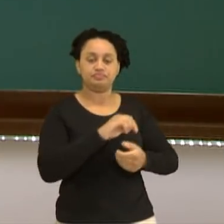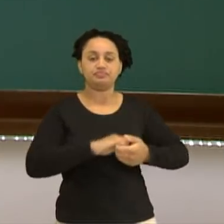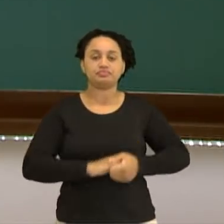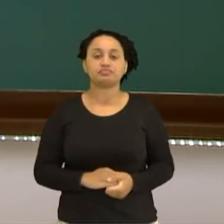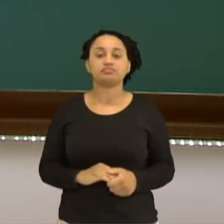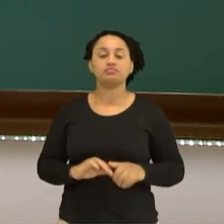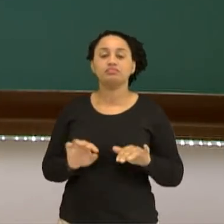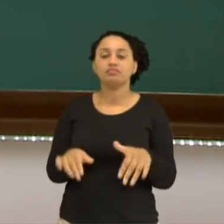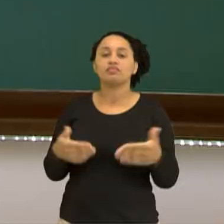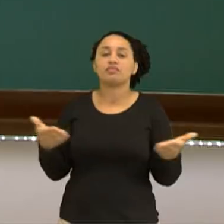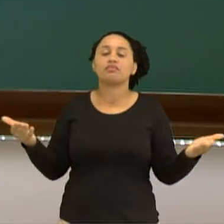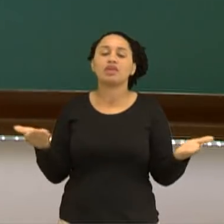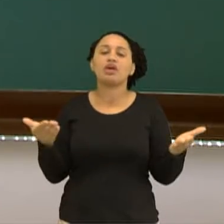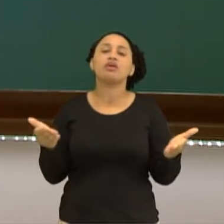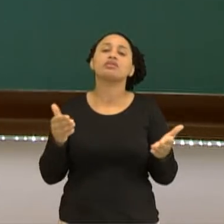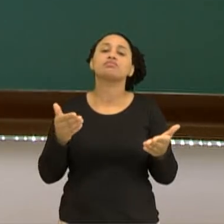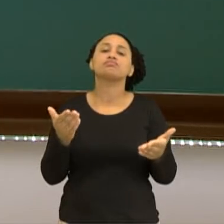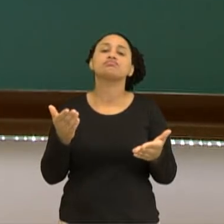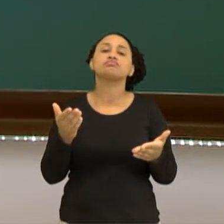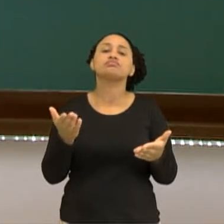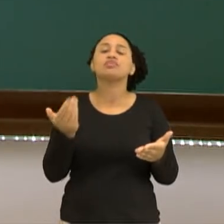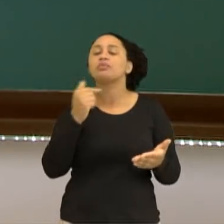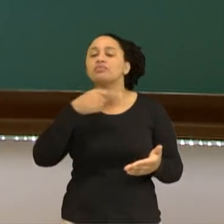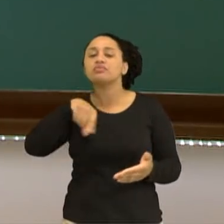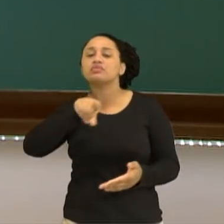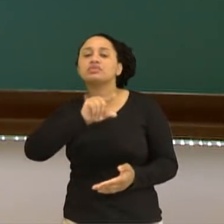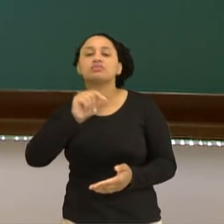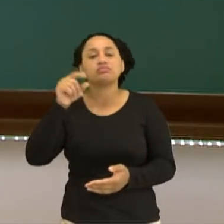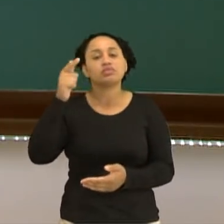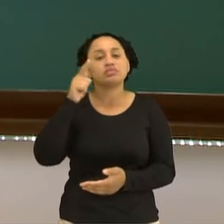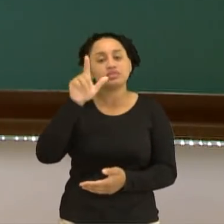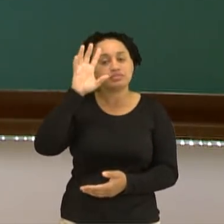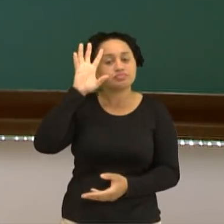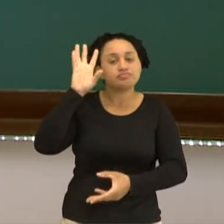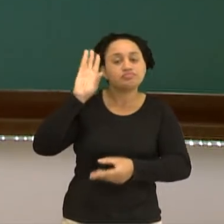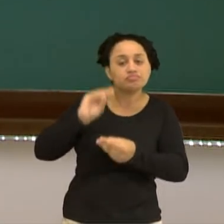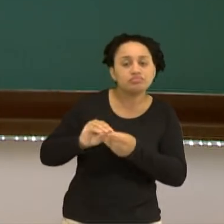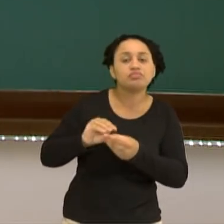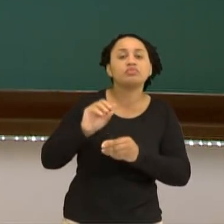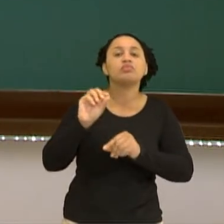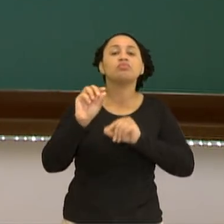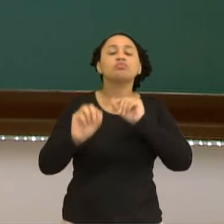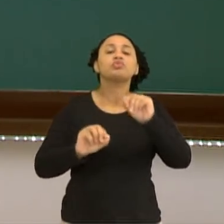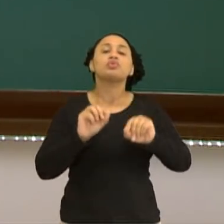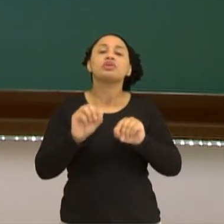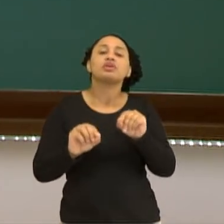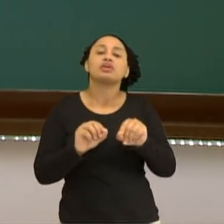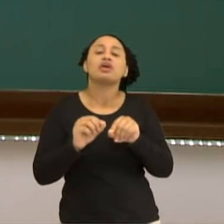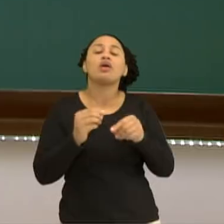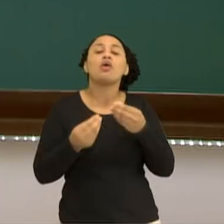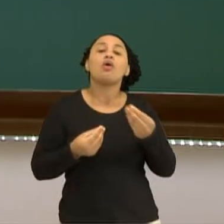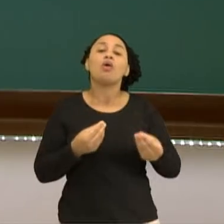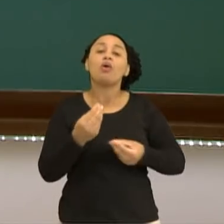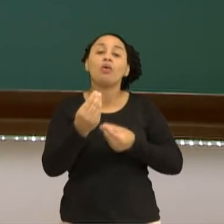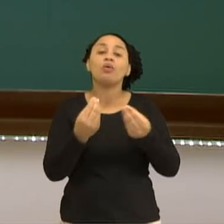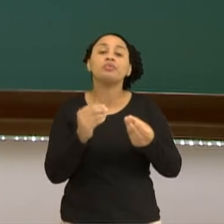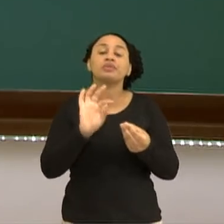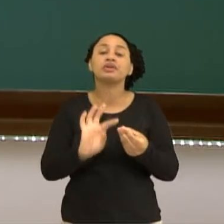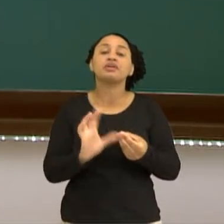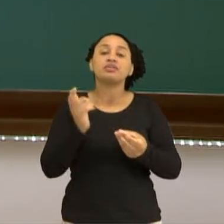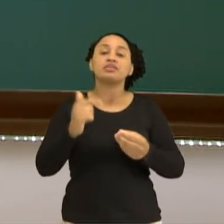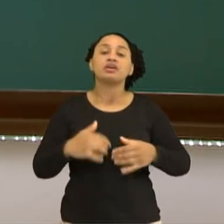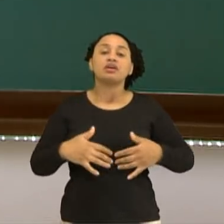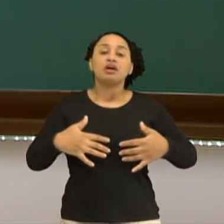eu convido vocês a entender um pouquinho, a falar um pouquinho sobre a mecânica